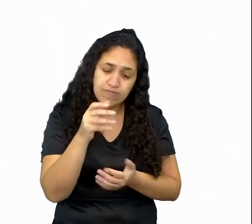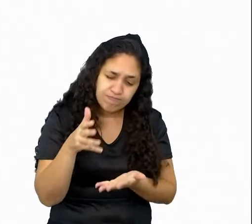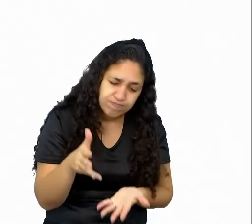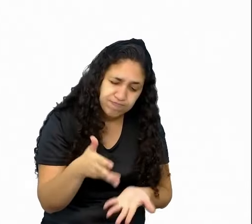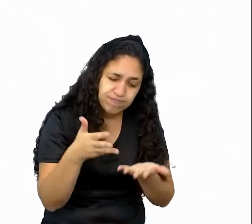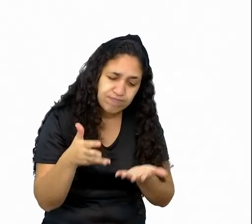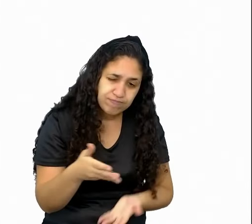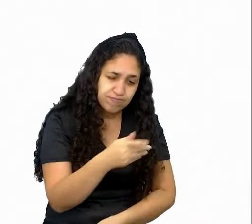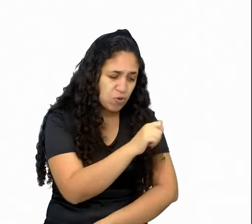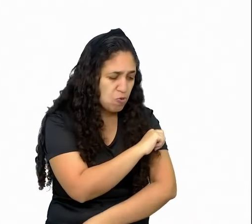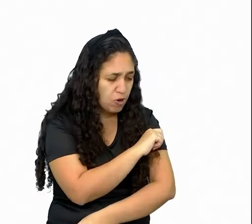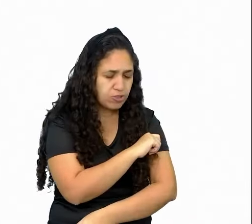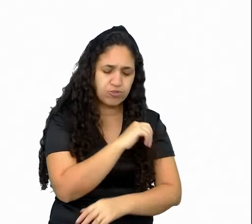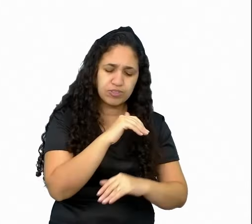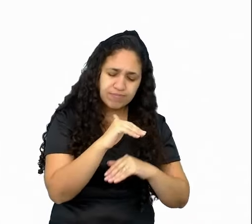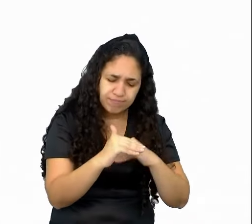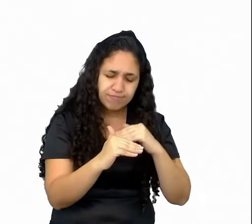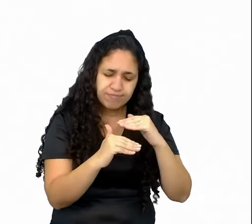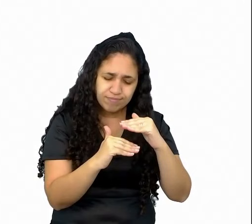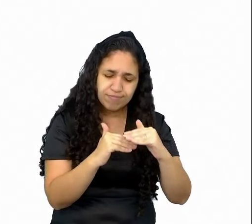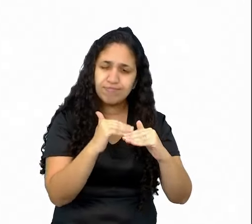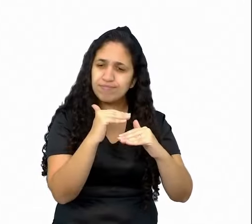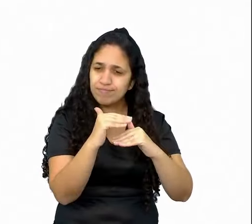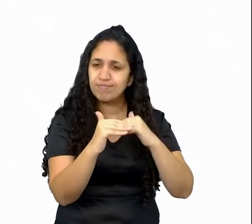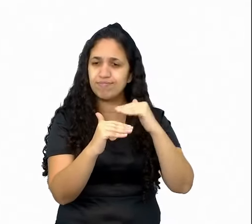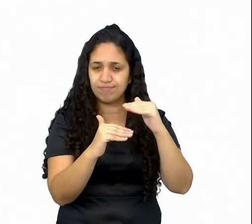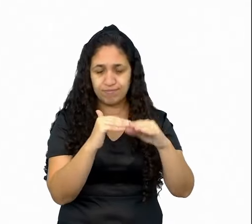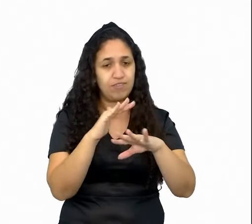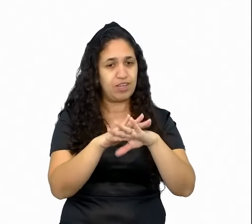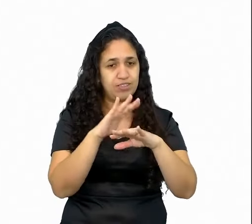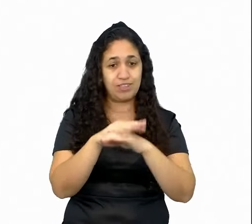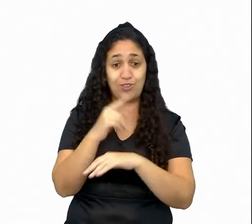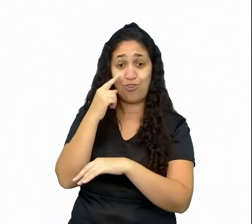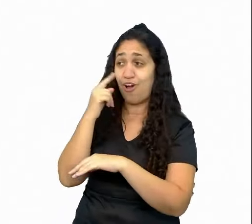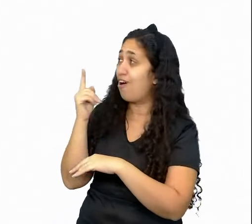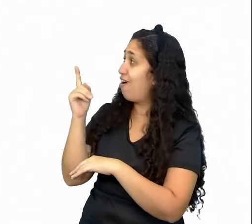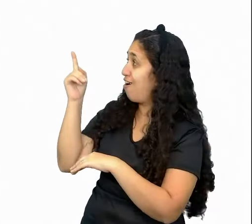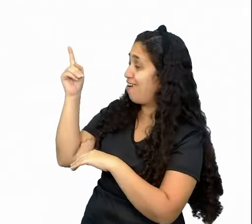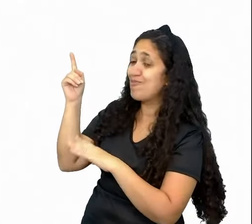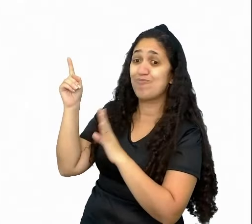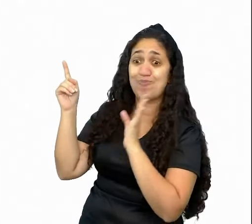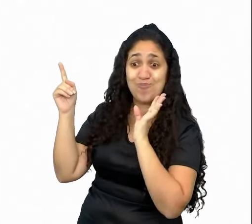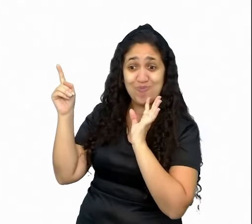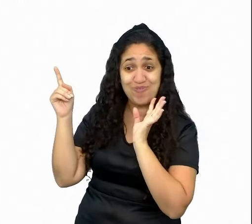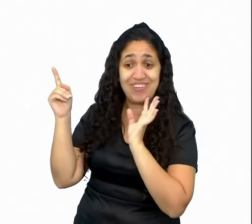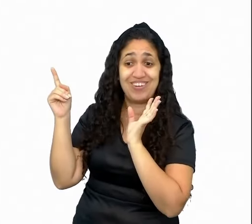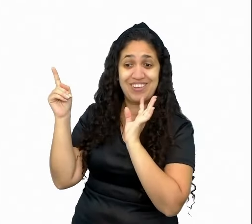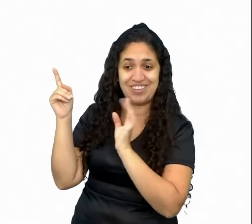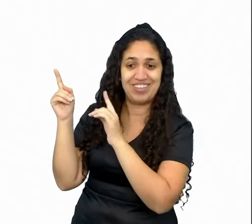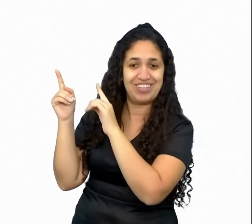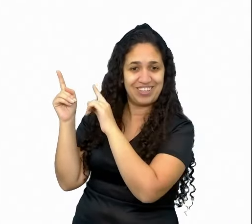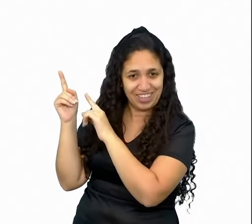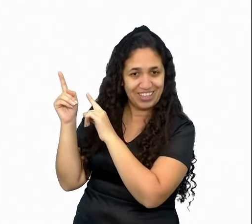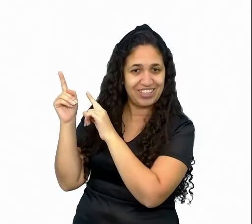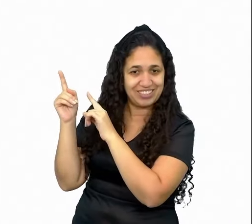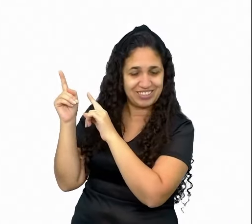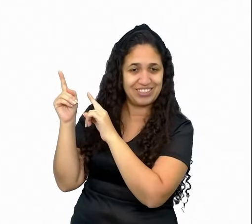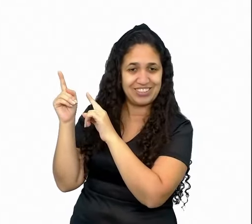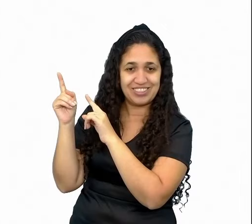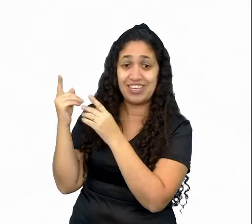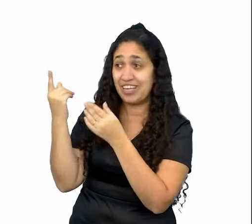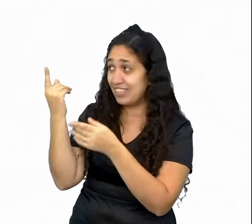construindo isso. Se vocês olharem aqui também, eu achei bem bacana, até